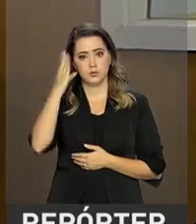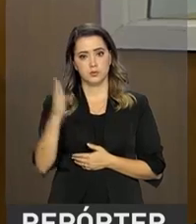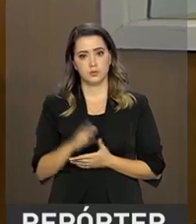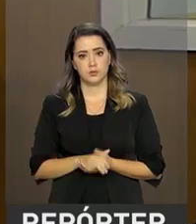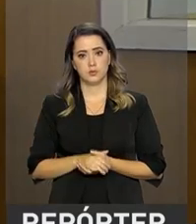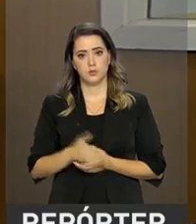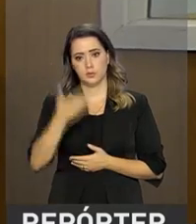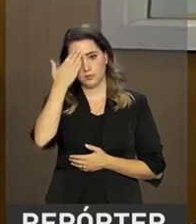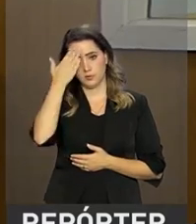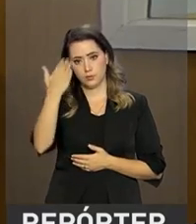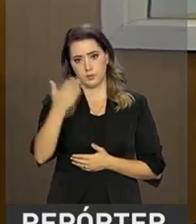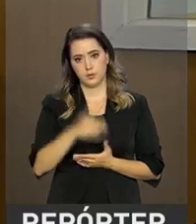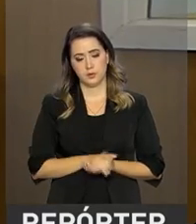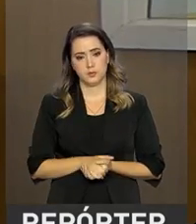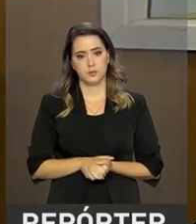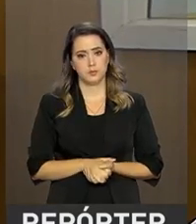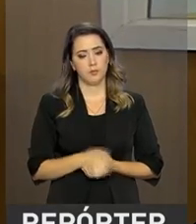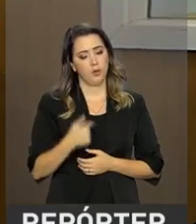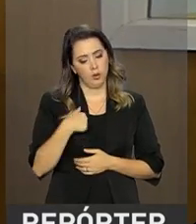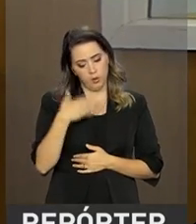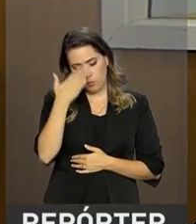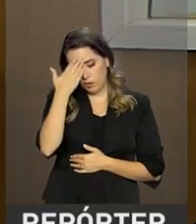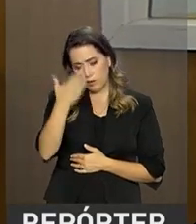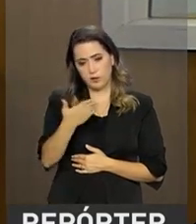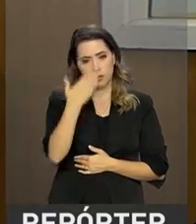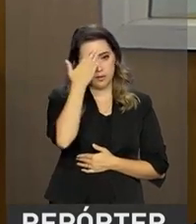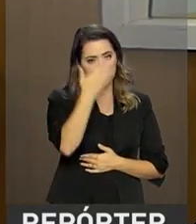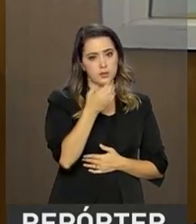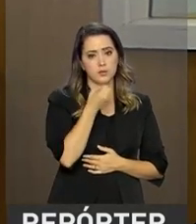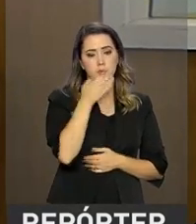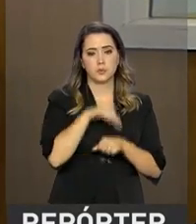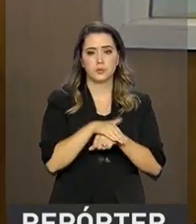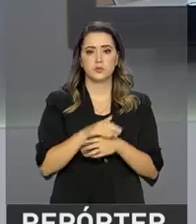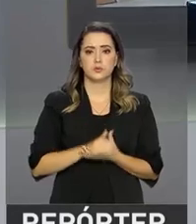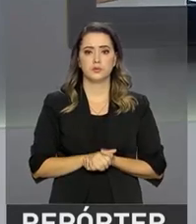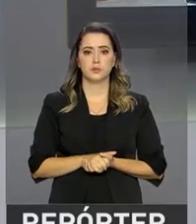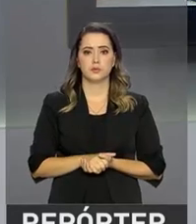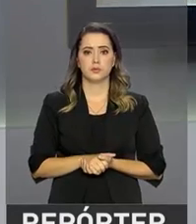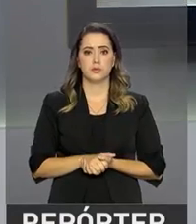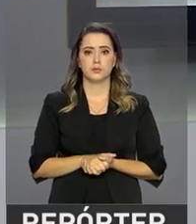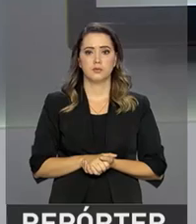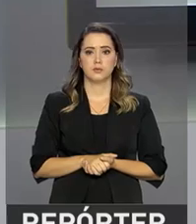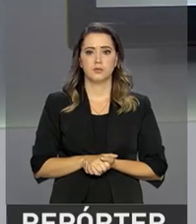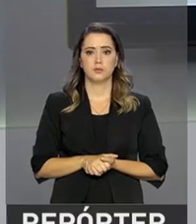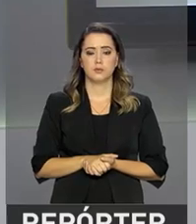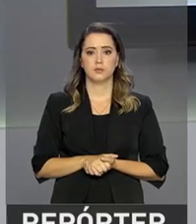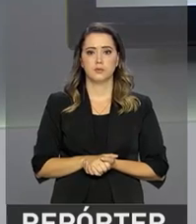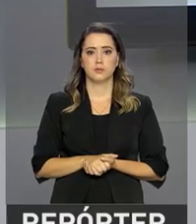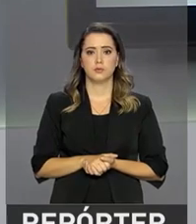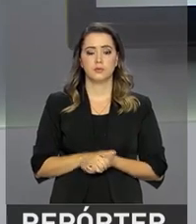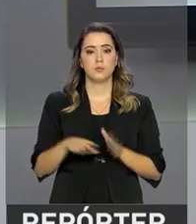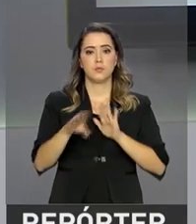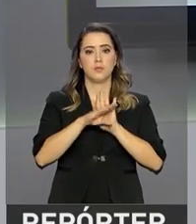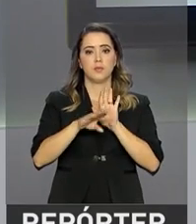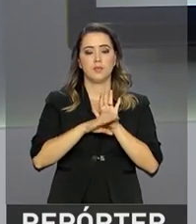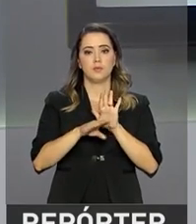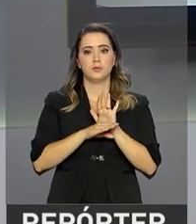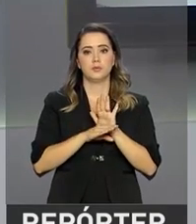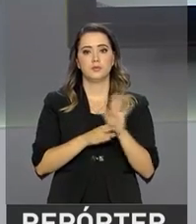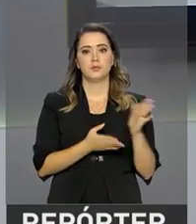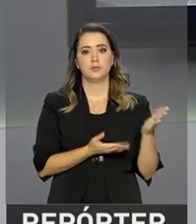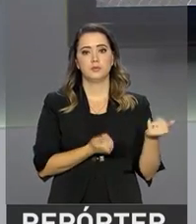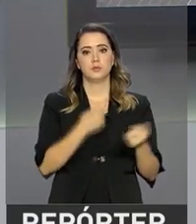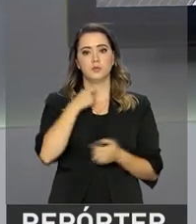mais uma vez aqui na voz e eu que agradeço a oportunidade tem um boa noite a todos o programa de rádio voz do brasil